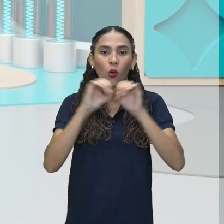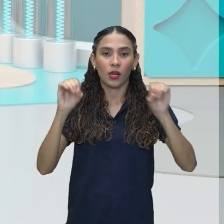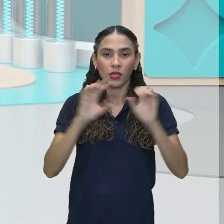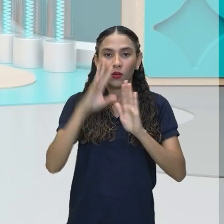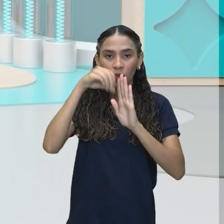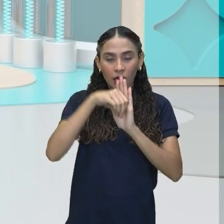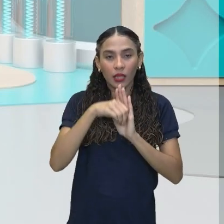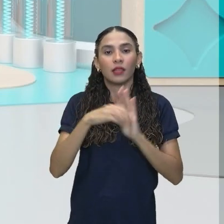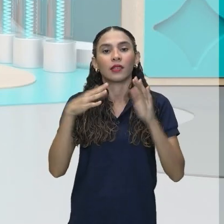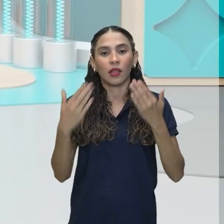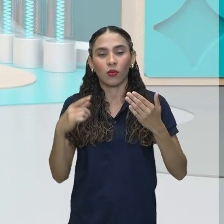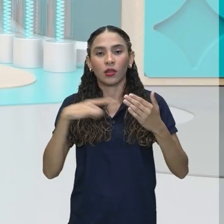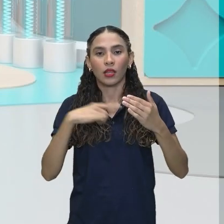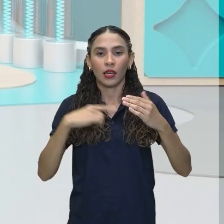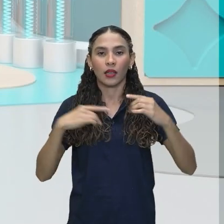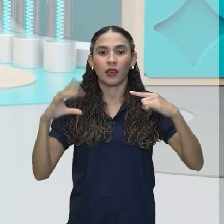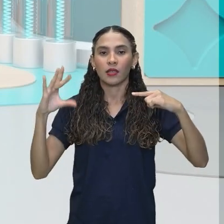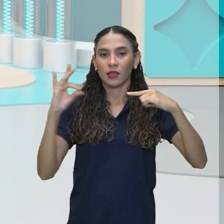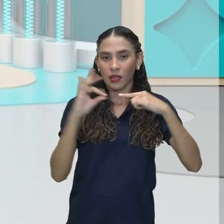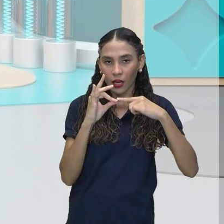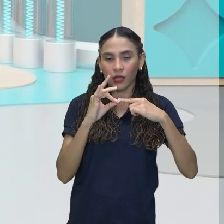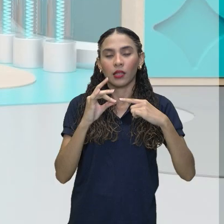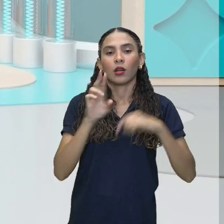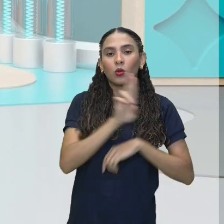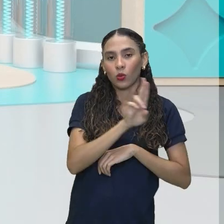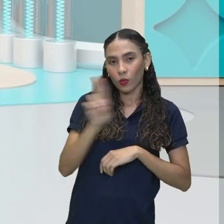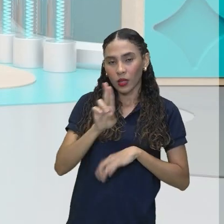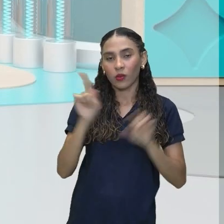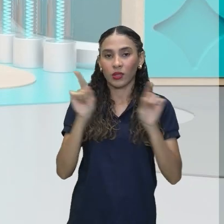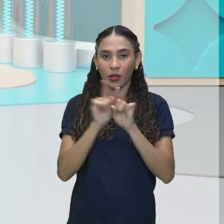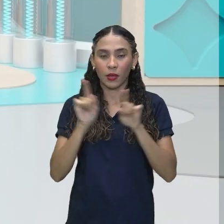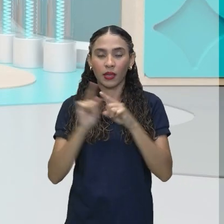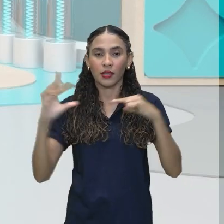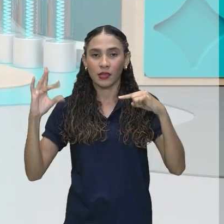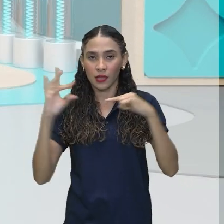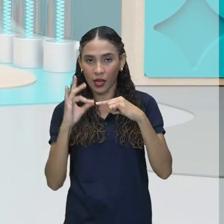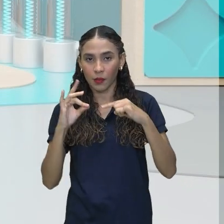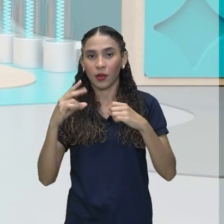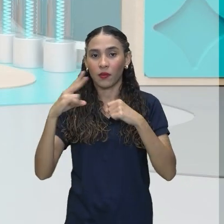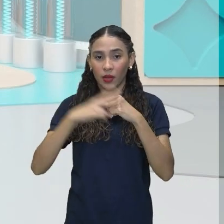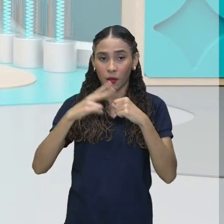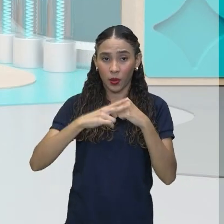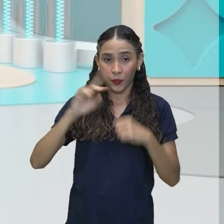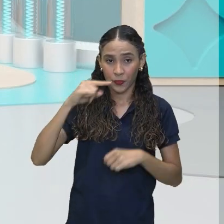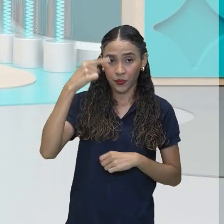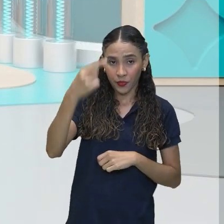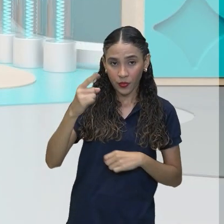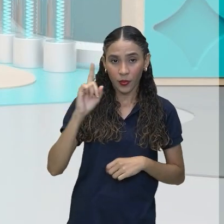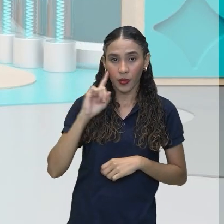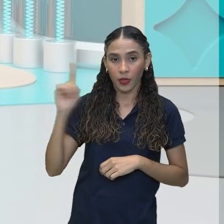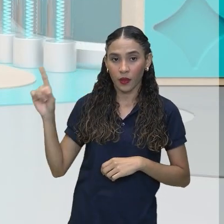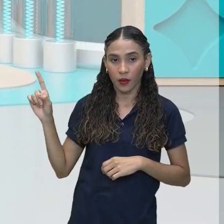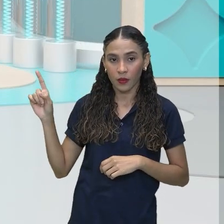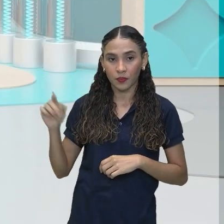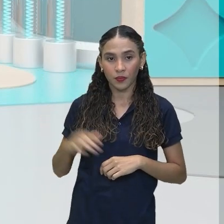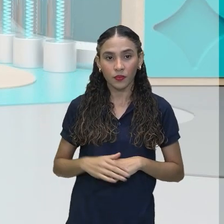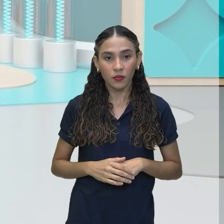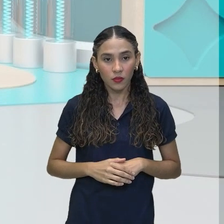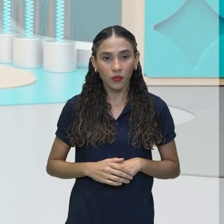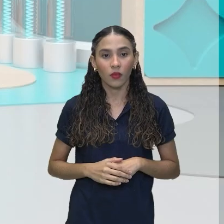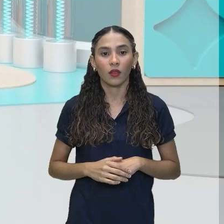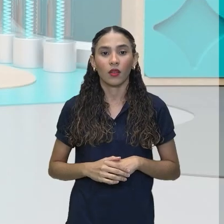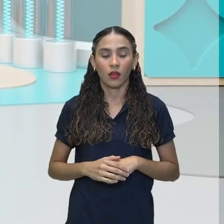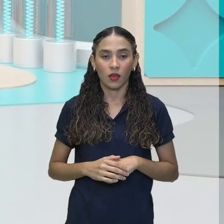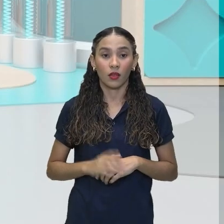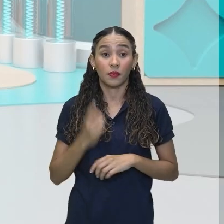do sintagma nominal e do sintagma verbal, tá bom? Então, vamos lá na nossa próxima tela. Vamos avançar. Nós temos,